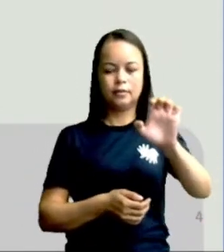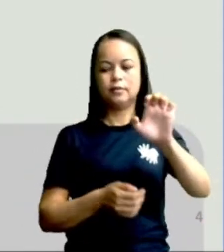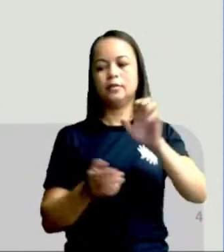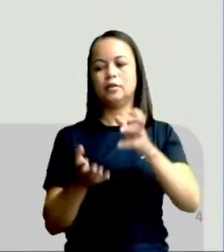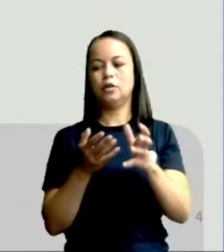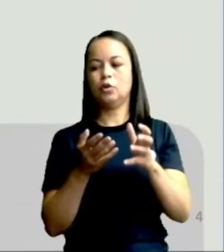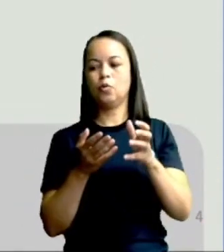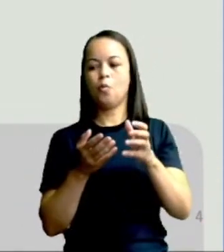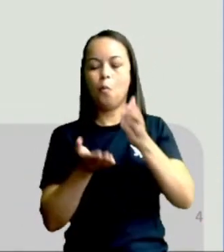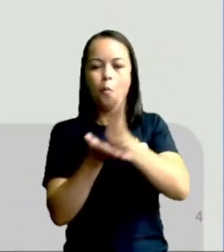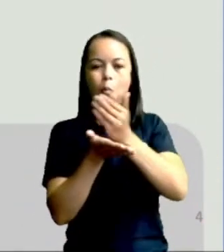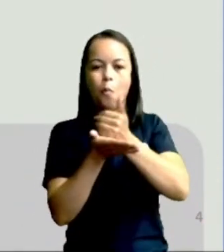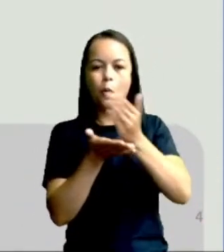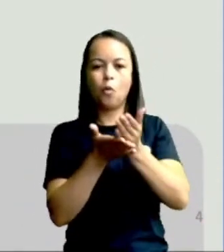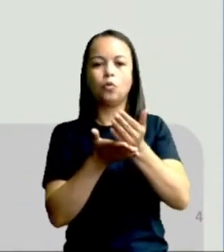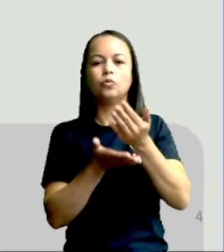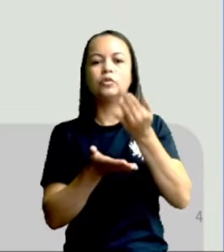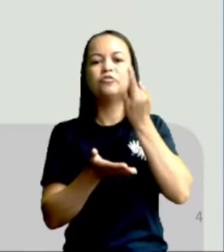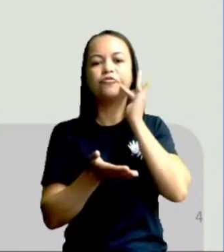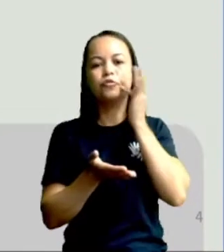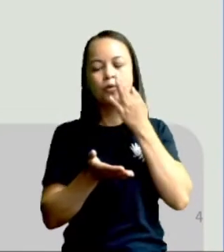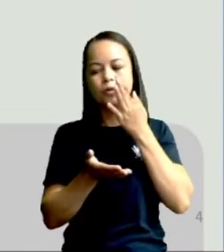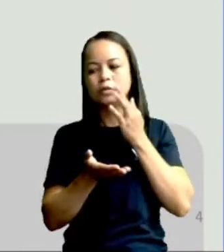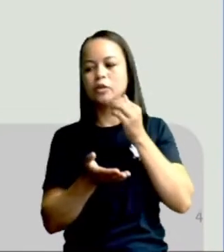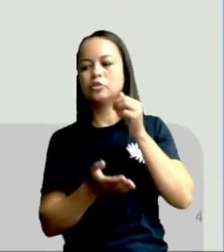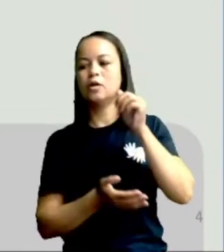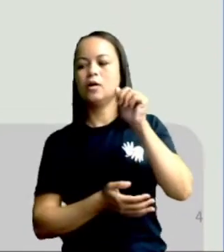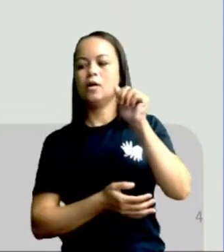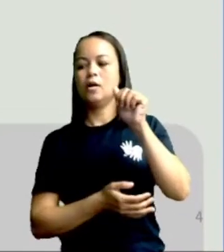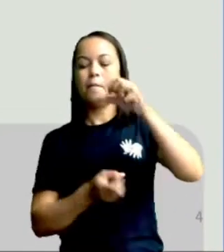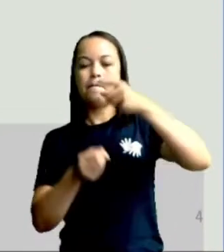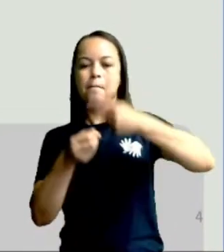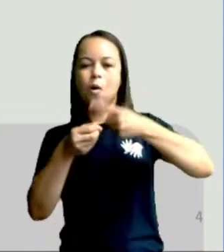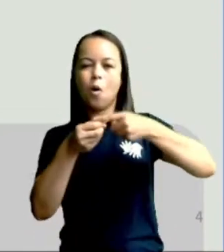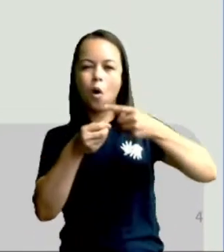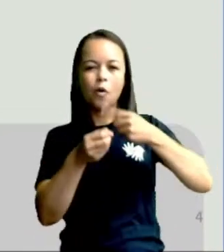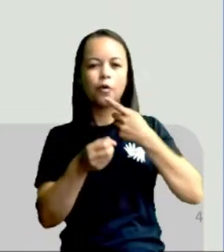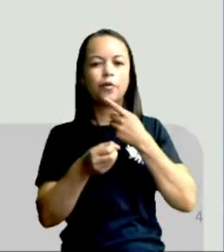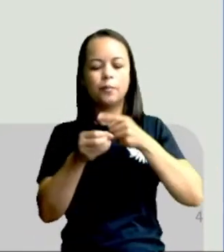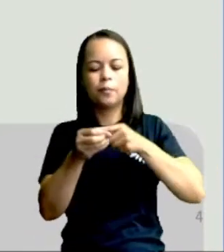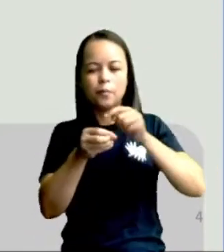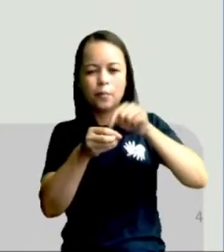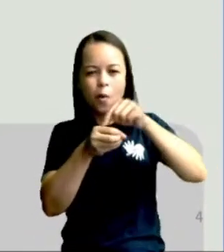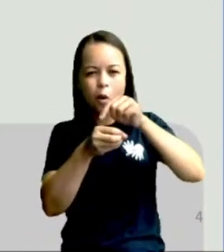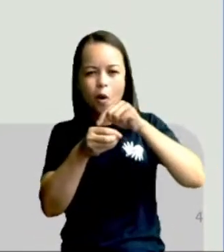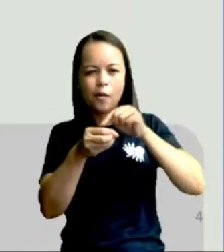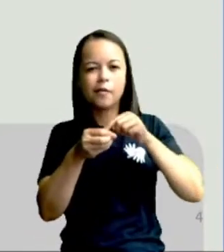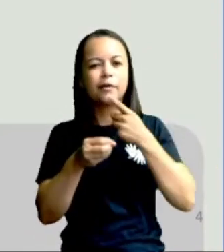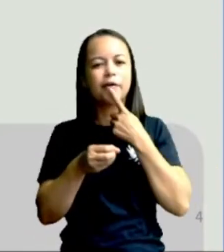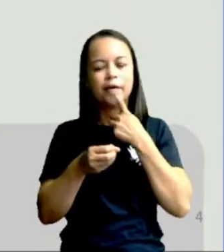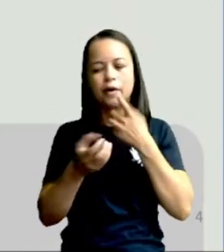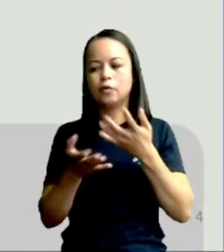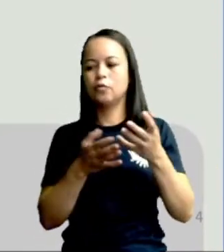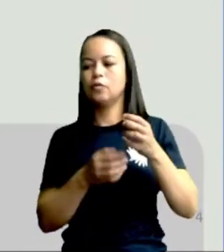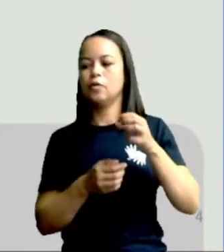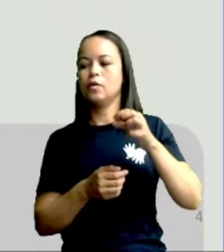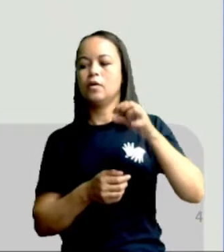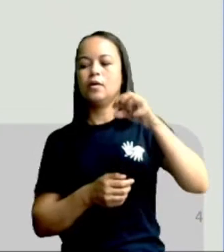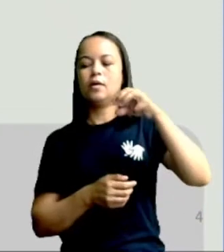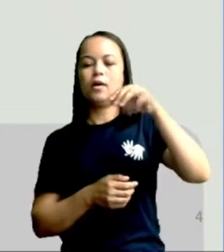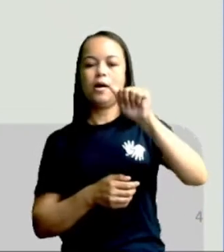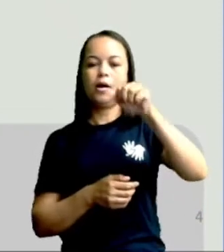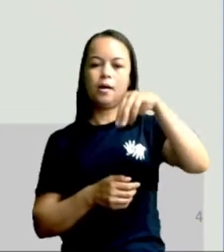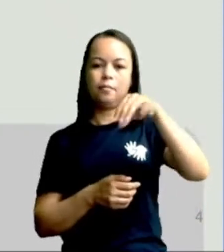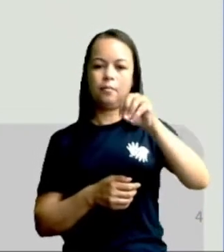framboesas. Deixa claro aqui, asse um bolo, eu estou dando uma ordem, fazendo